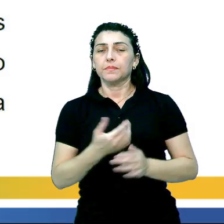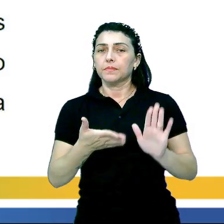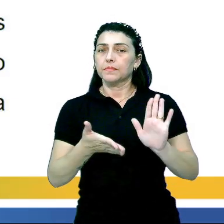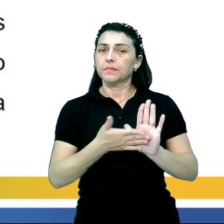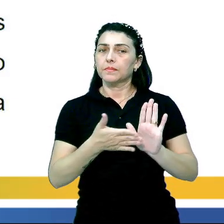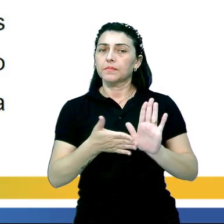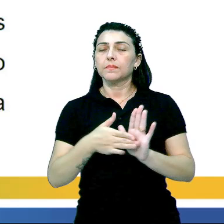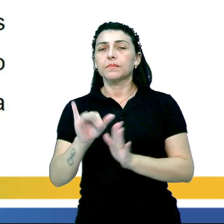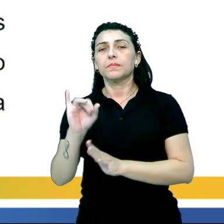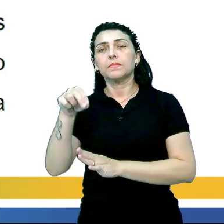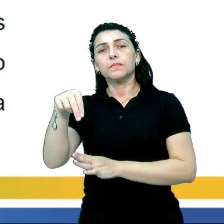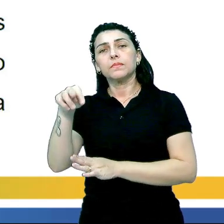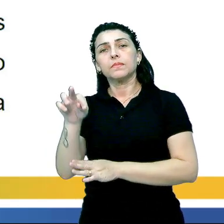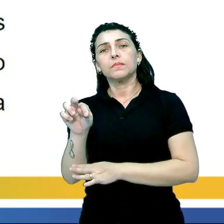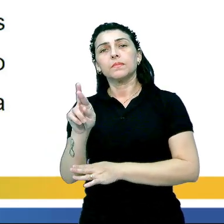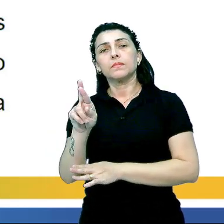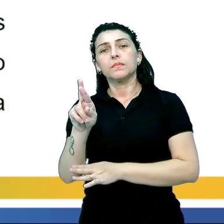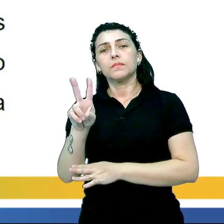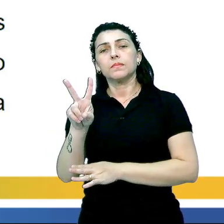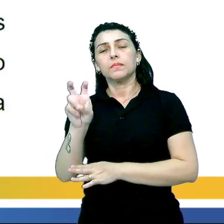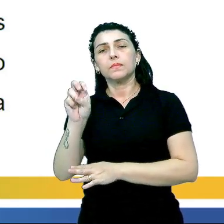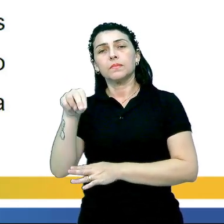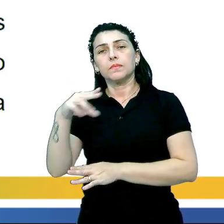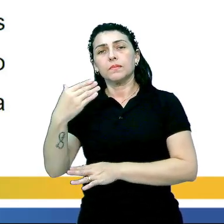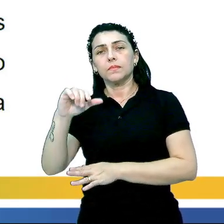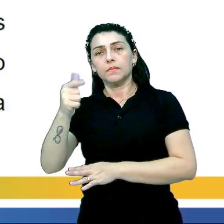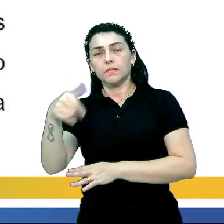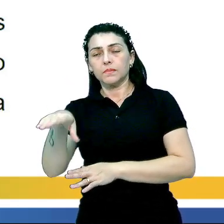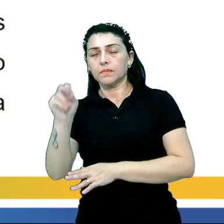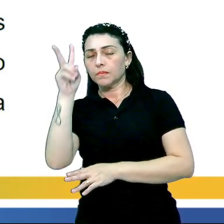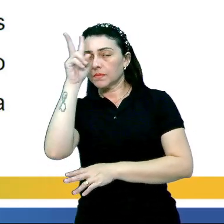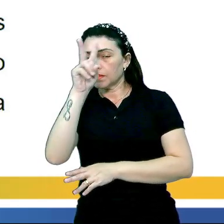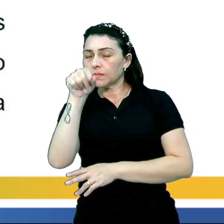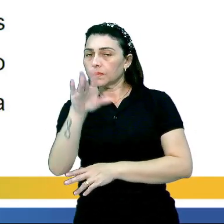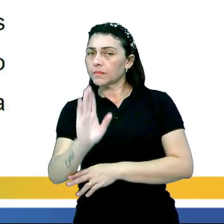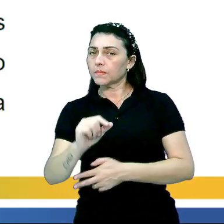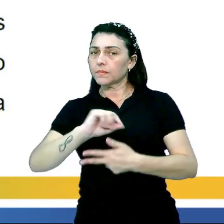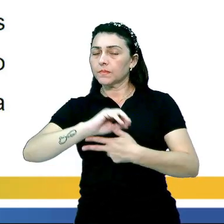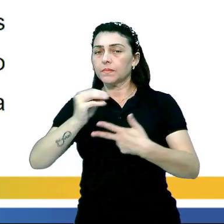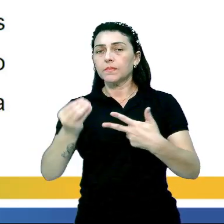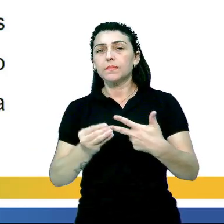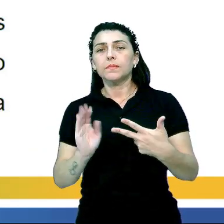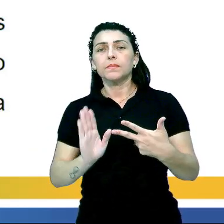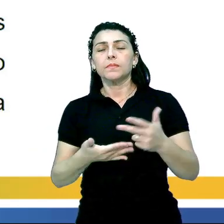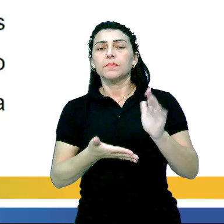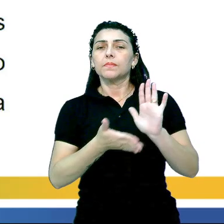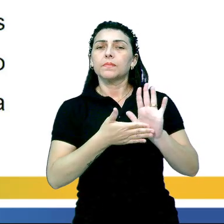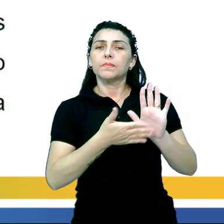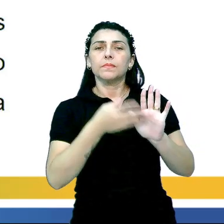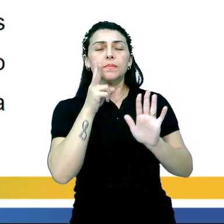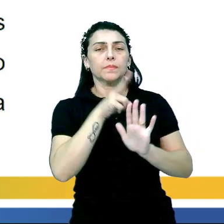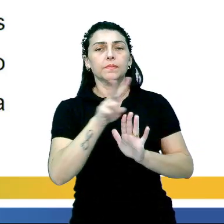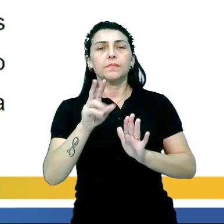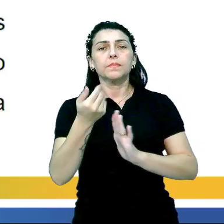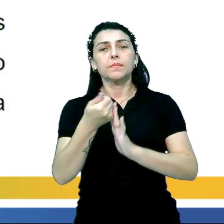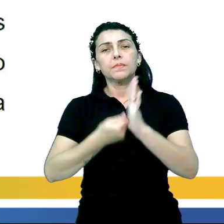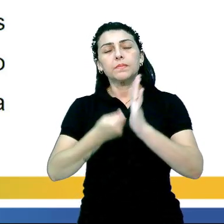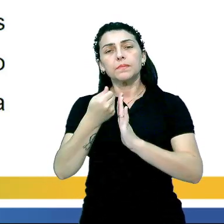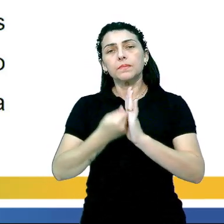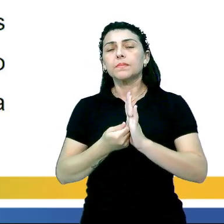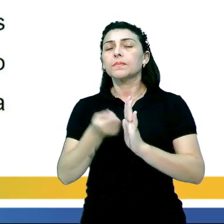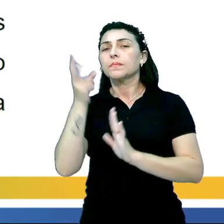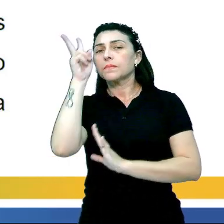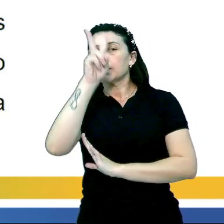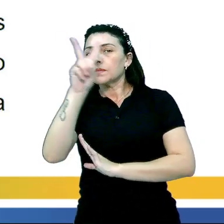Proposta de intervenção. Lembrando que se você já fez o Enem ou já viu alguma proposta de redação do exame,